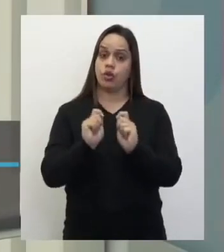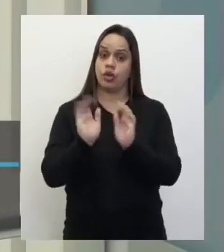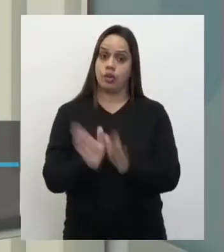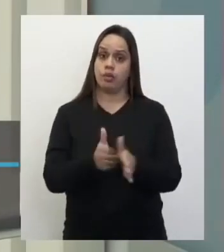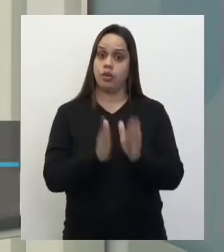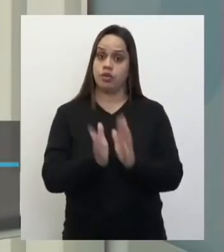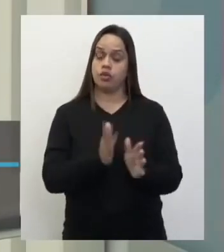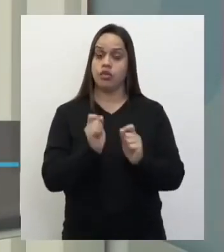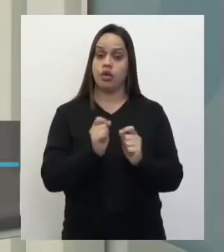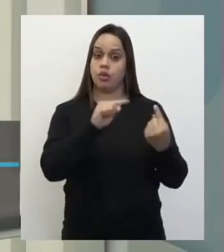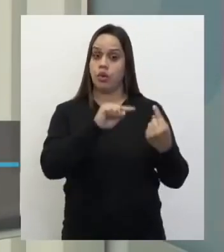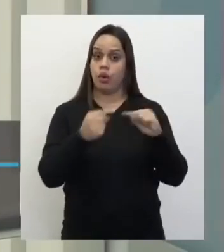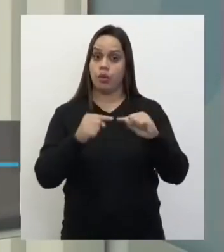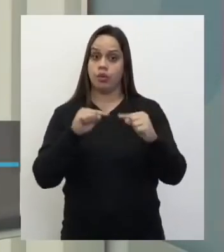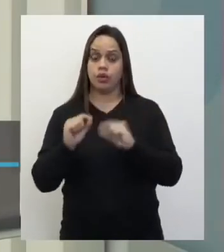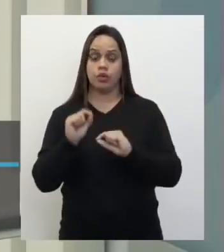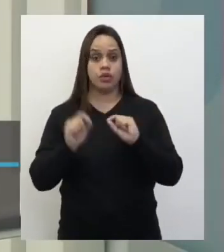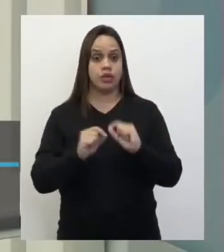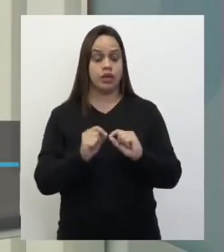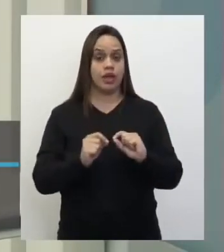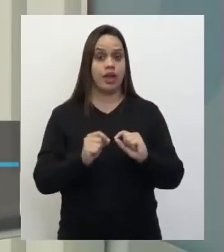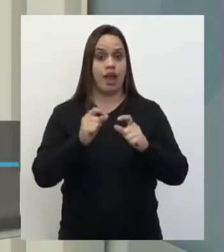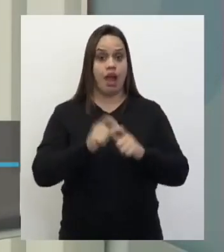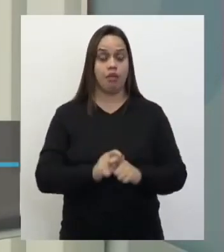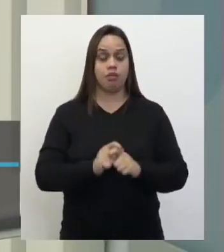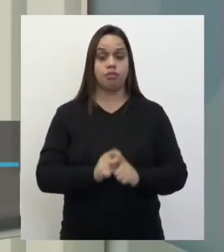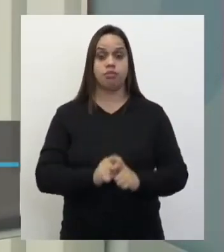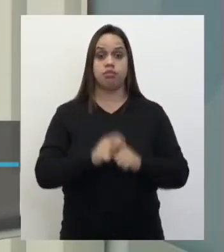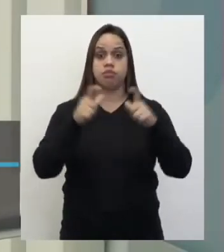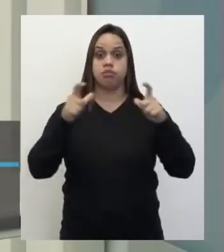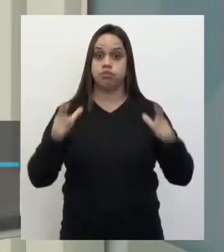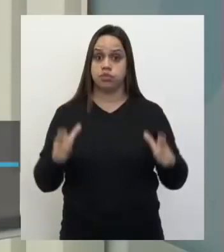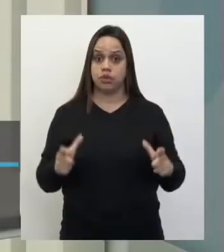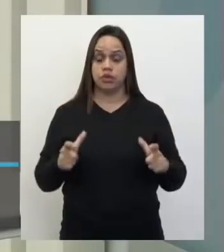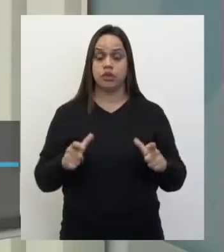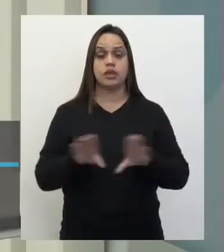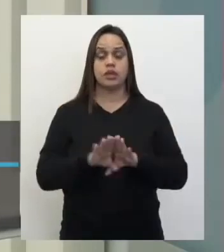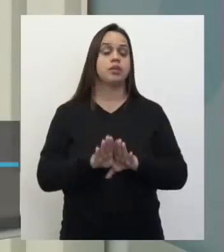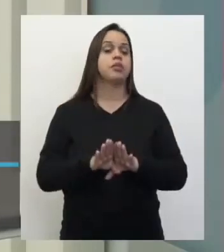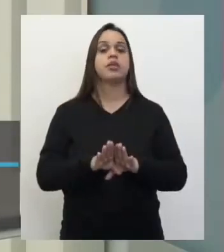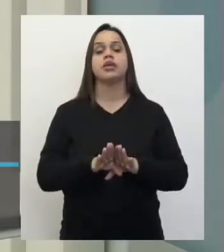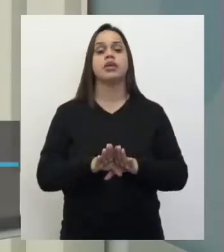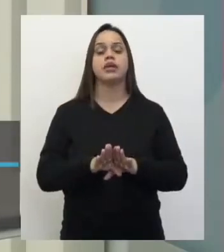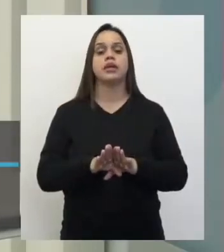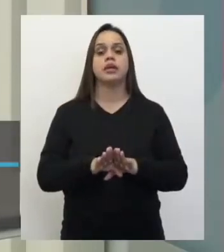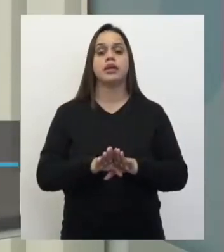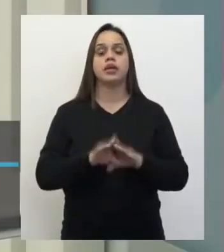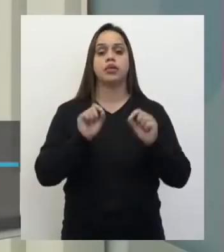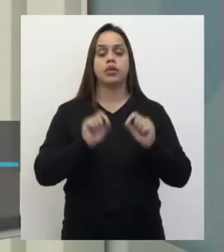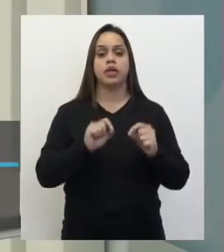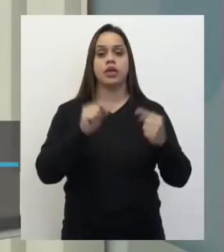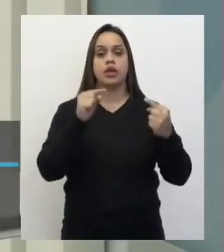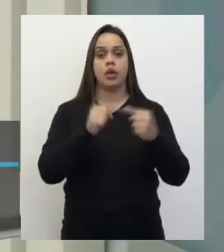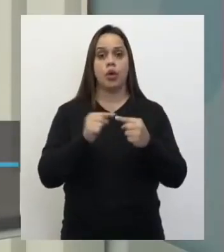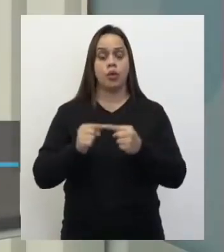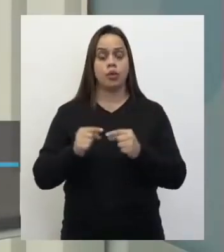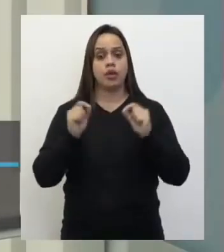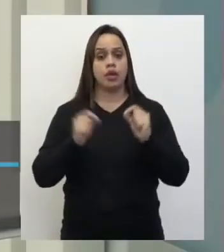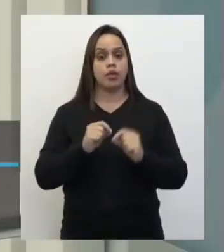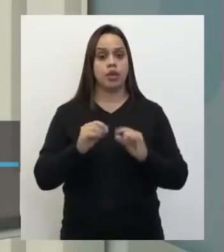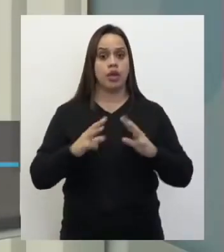está relacionada à expansão e às forças relacionadas ao